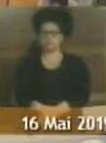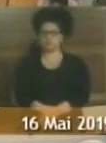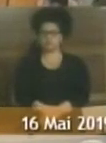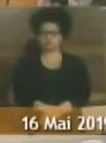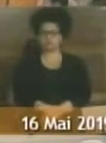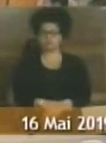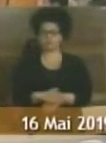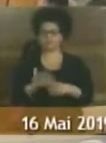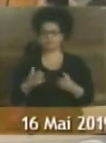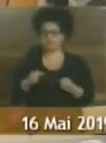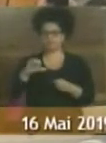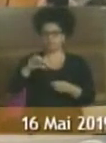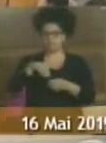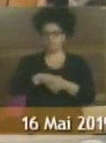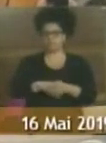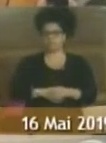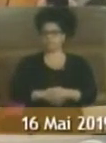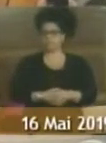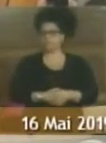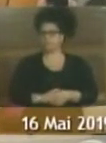Aprovado por 9 votos.